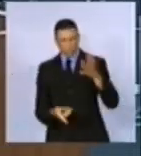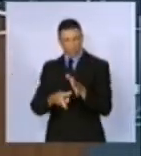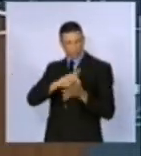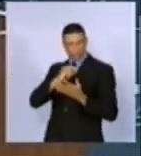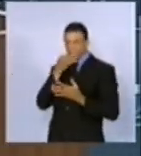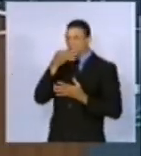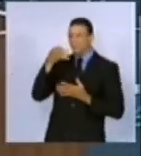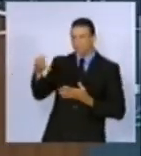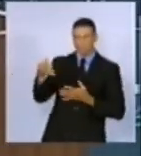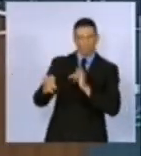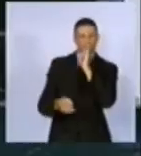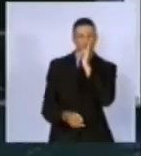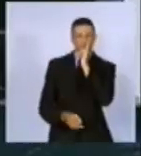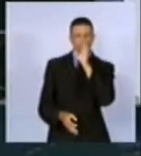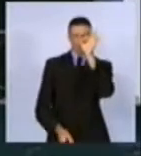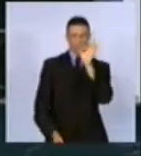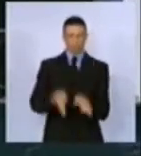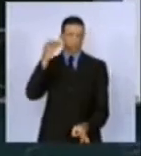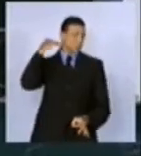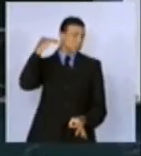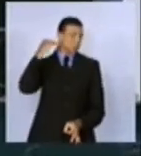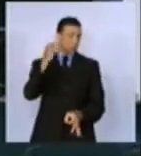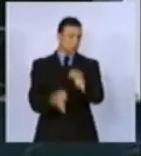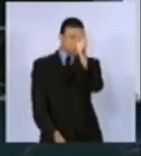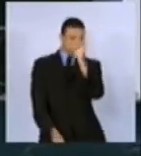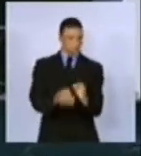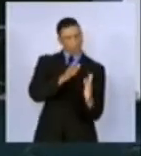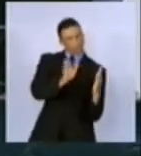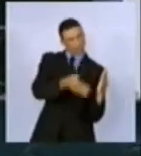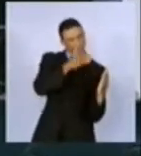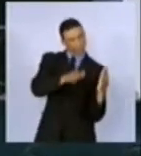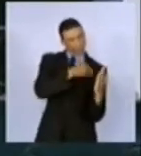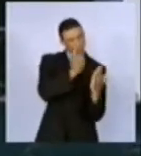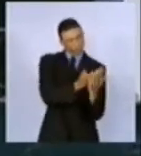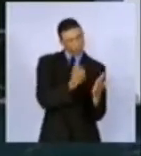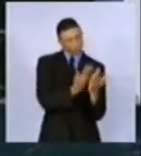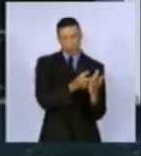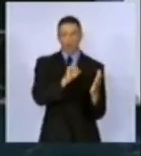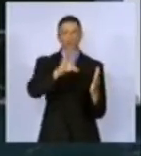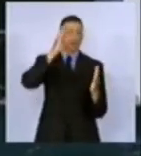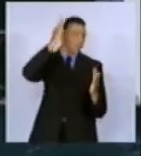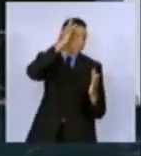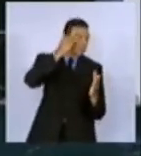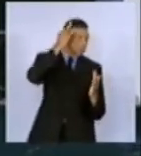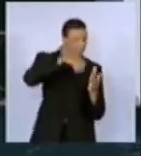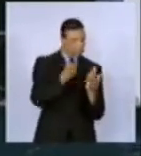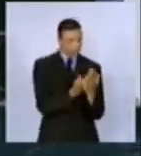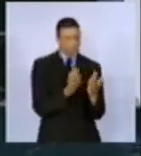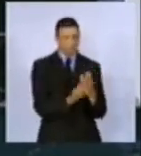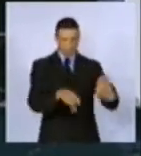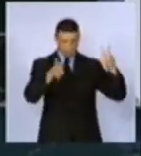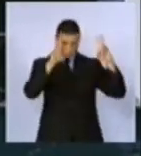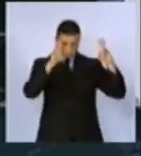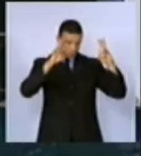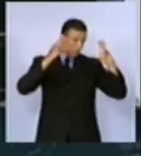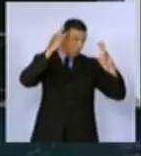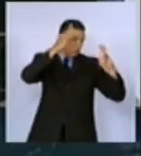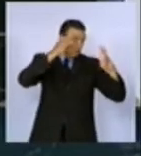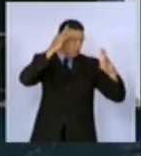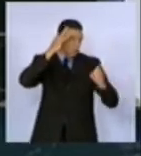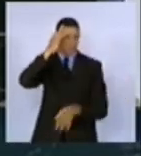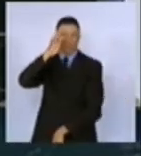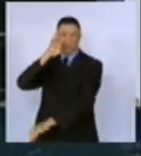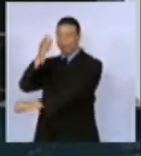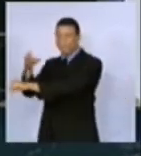os juízes têm um conhecimento enciclopédico preso mito a respeito da matéria jurídica